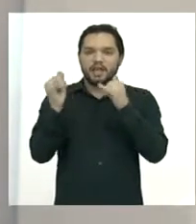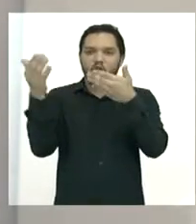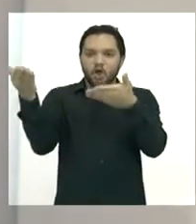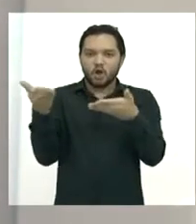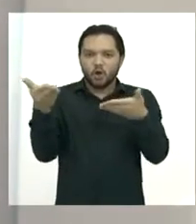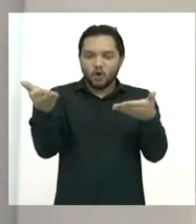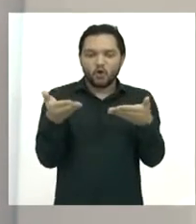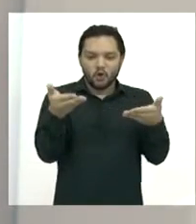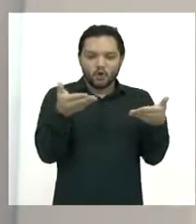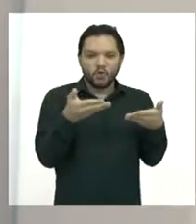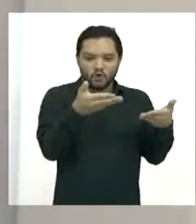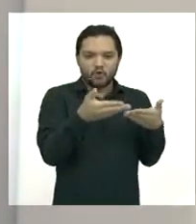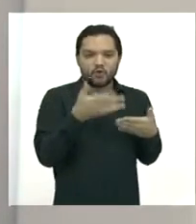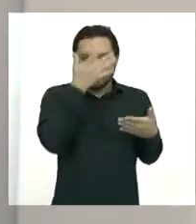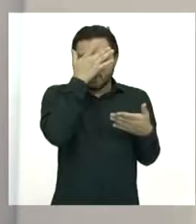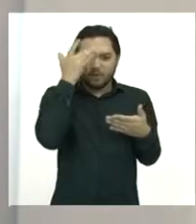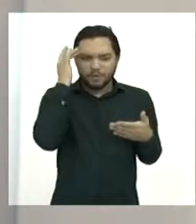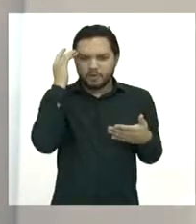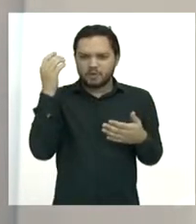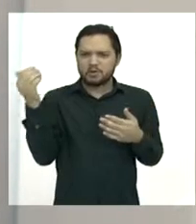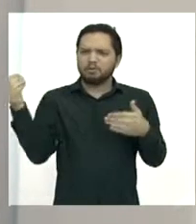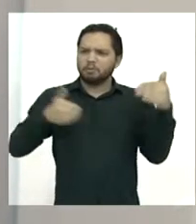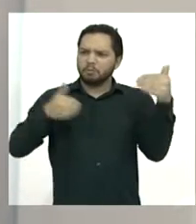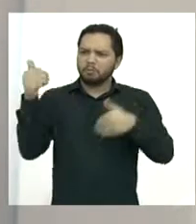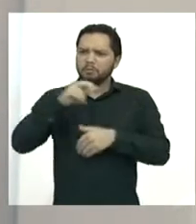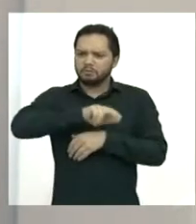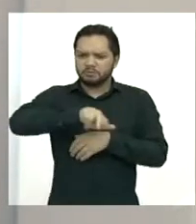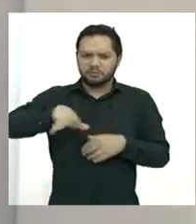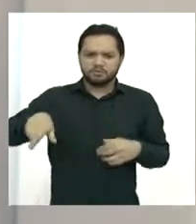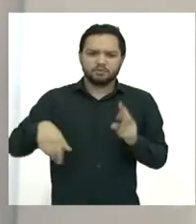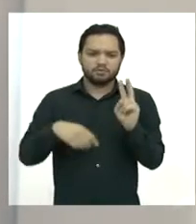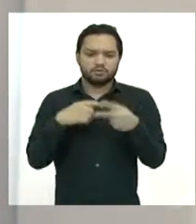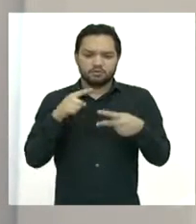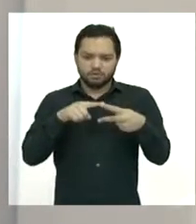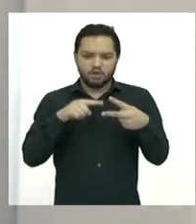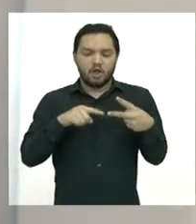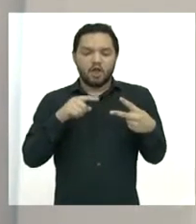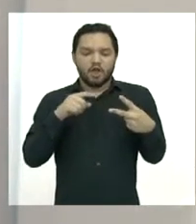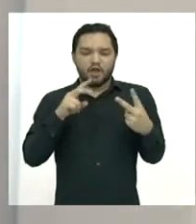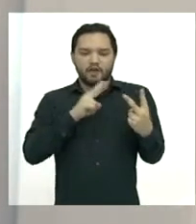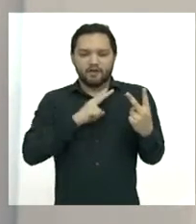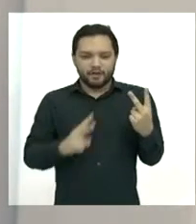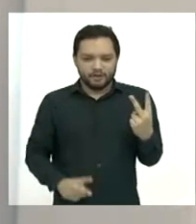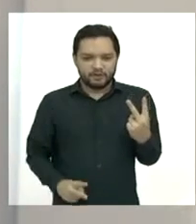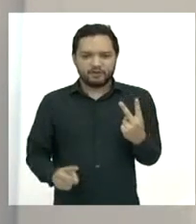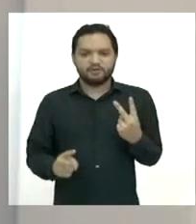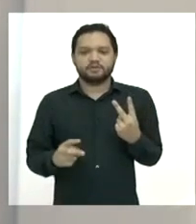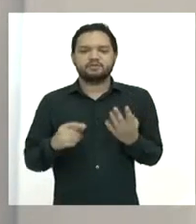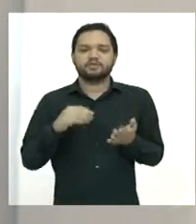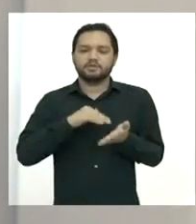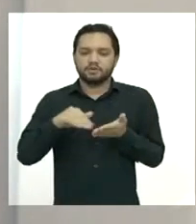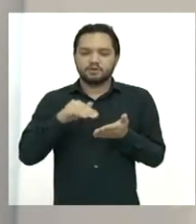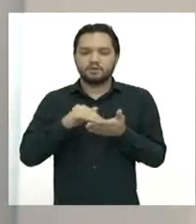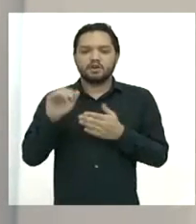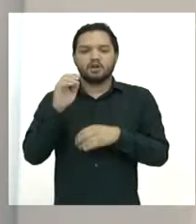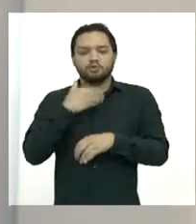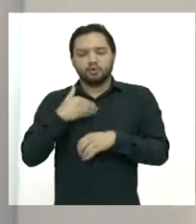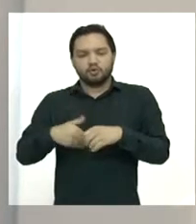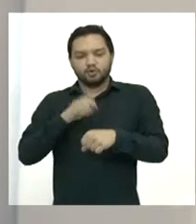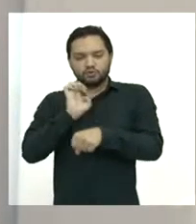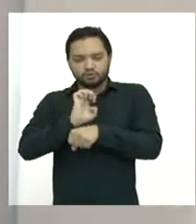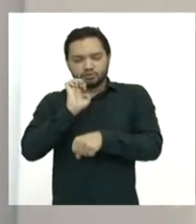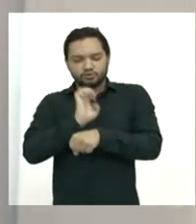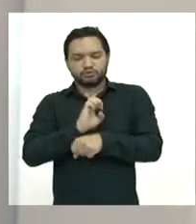que você vê pessoas que você não esperava. Então foi muito feliz. Os 2 vereadores estiveram lá, o secretário de Estado, foi